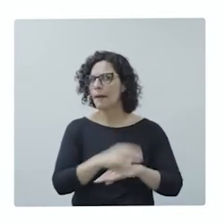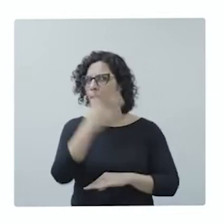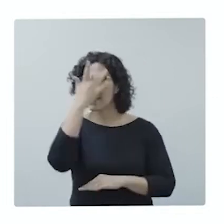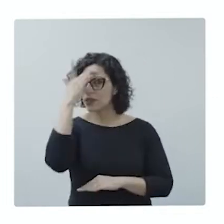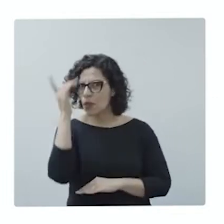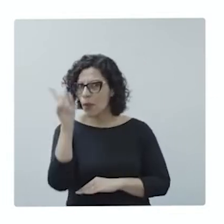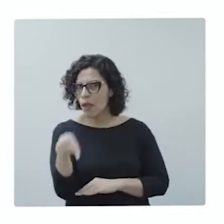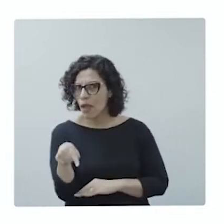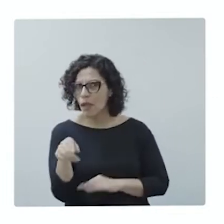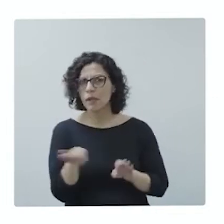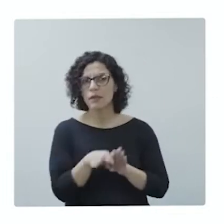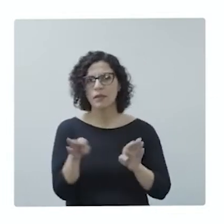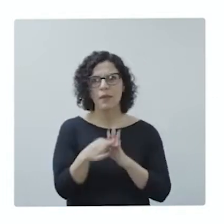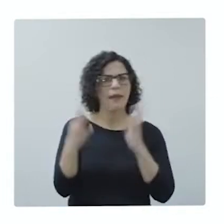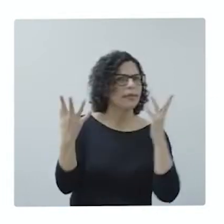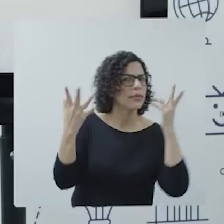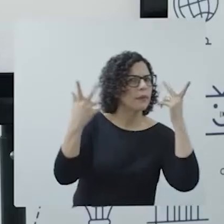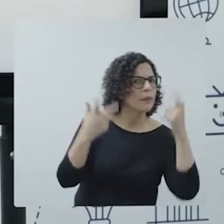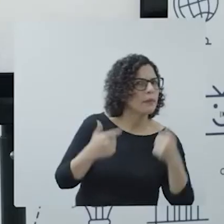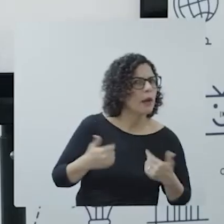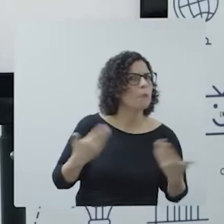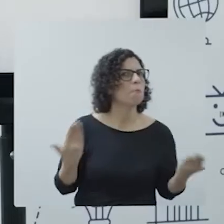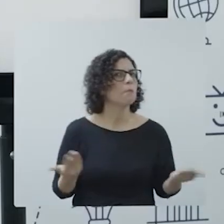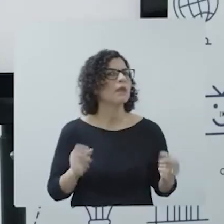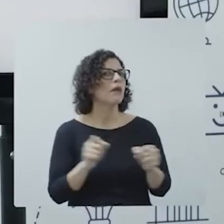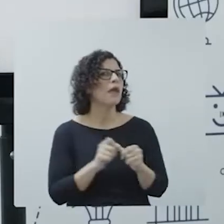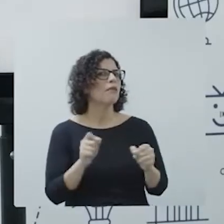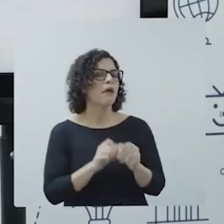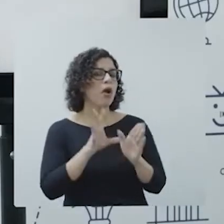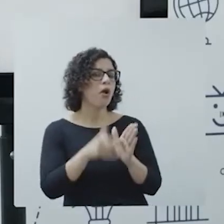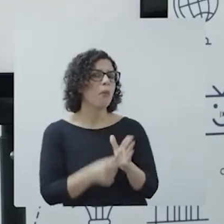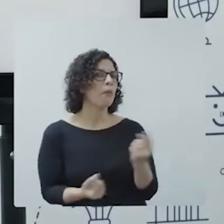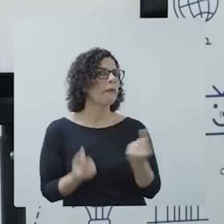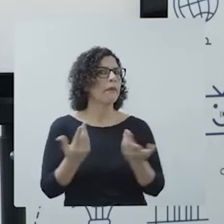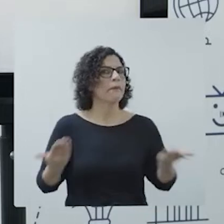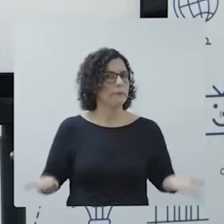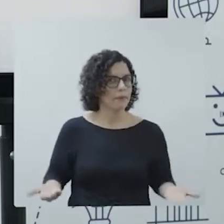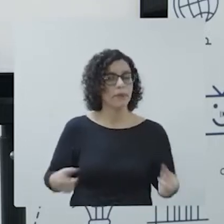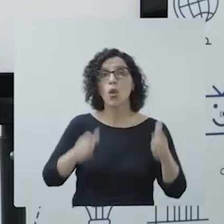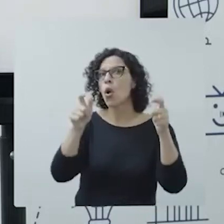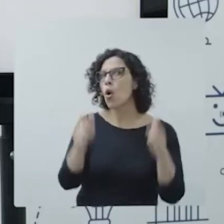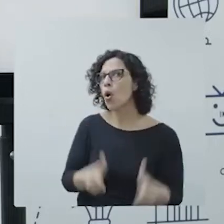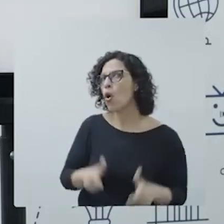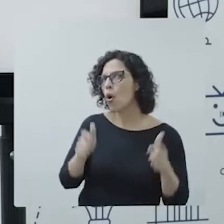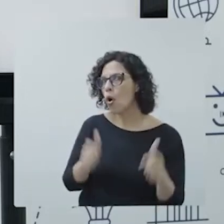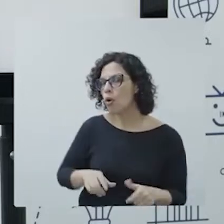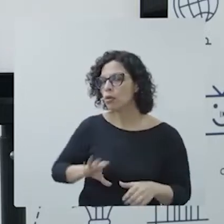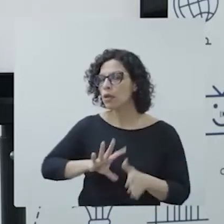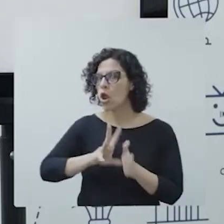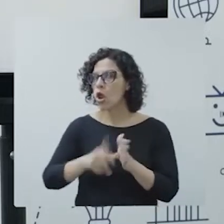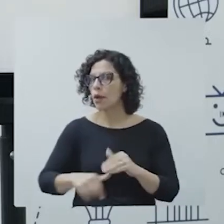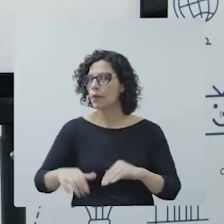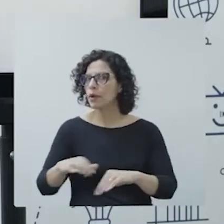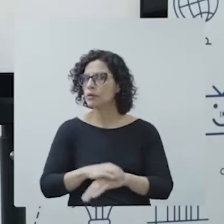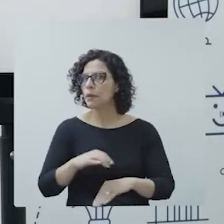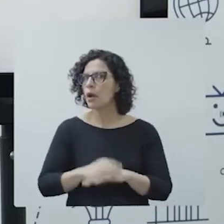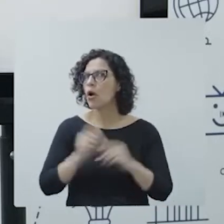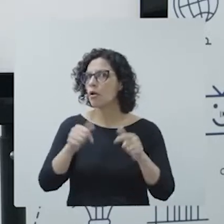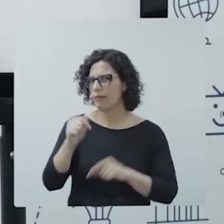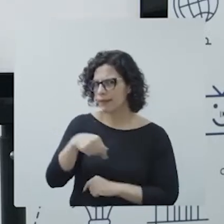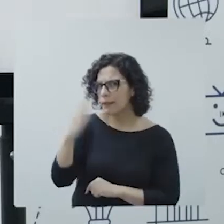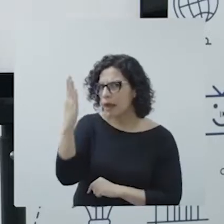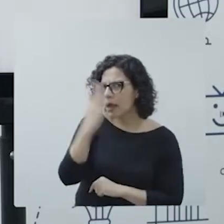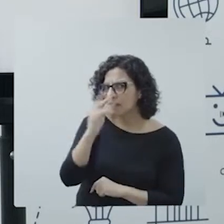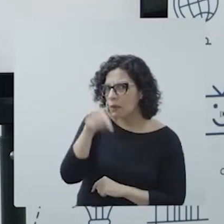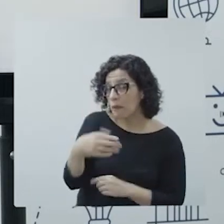uma pessoa? Será que é um animal? Quem fez isso? E aonde fez isso? Será que foi